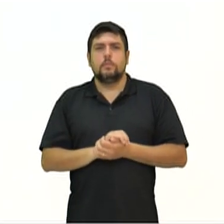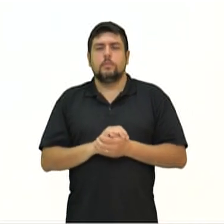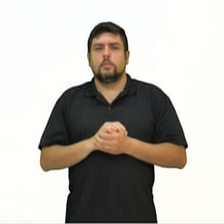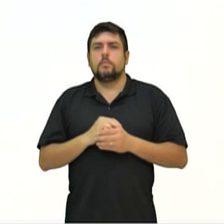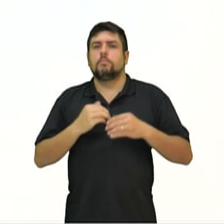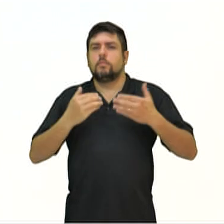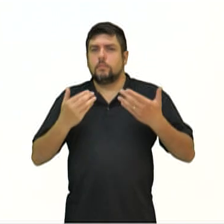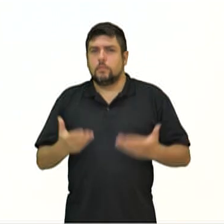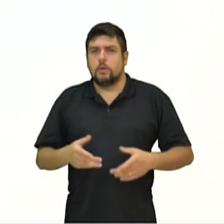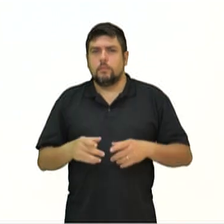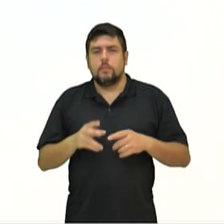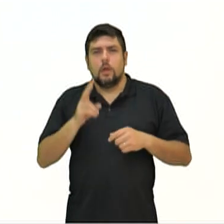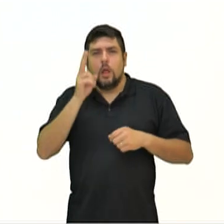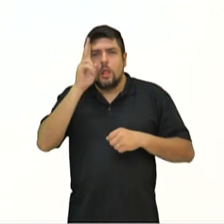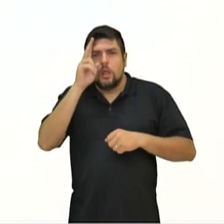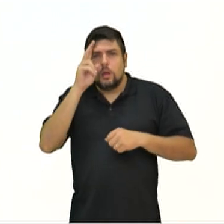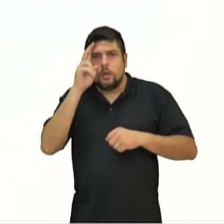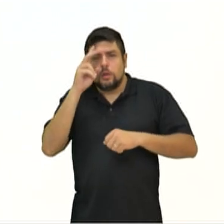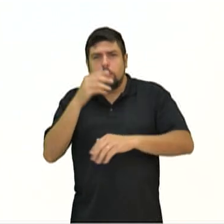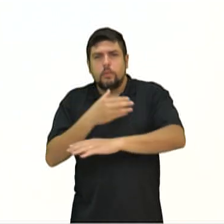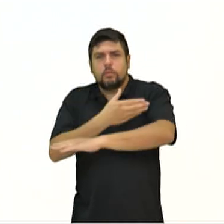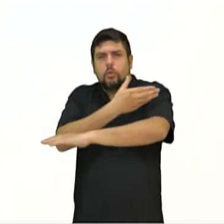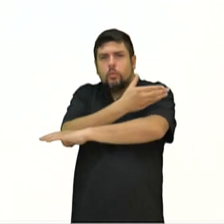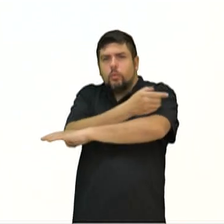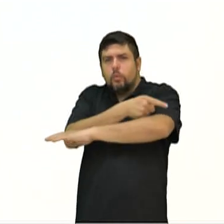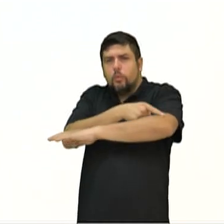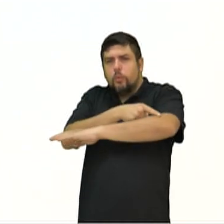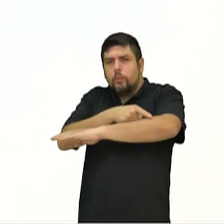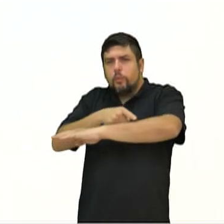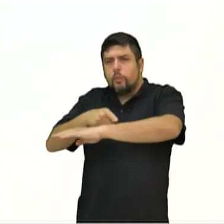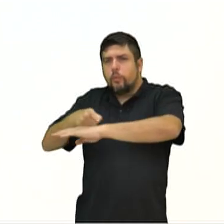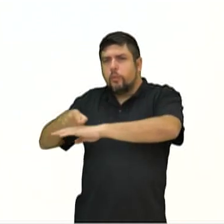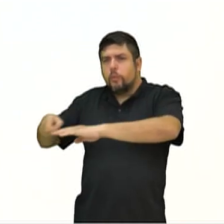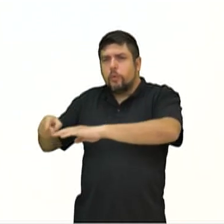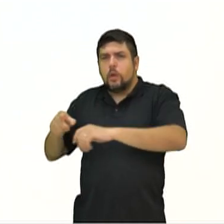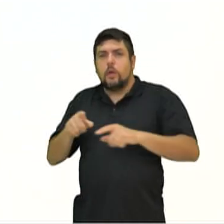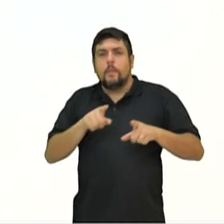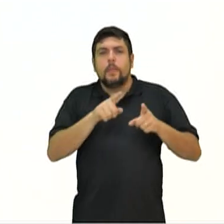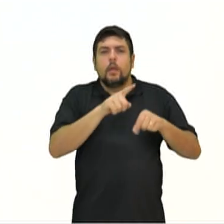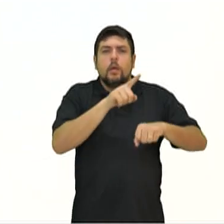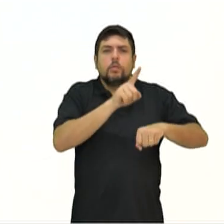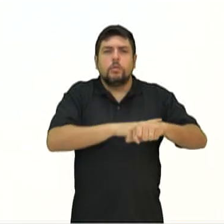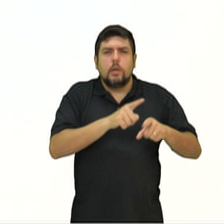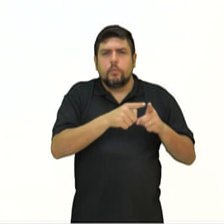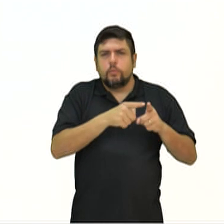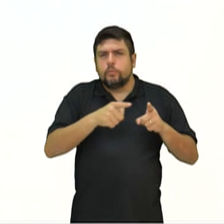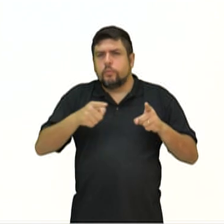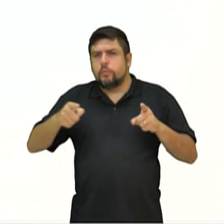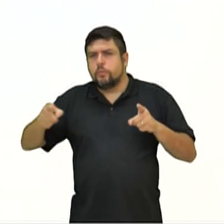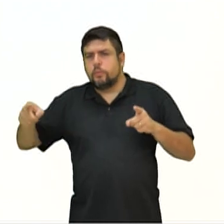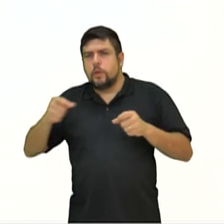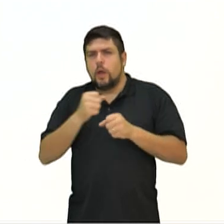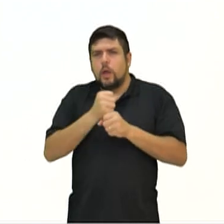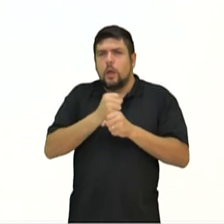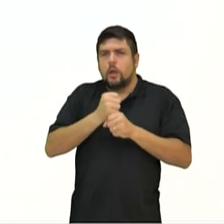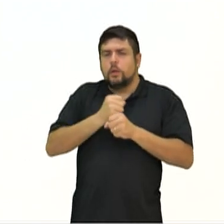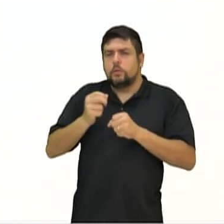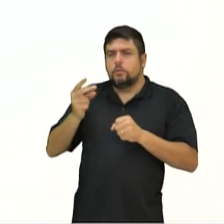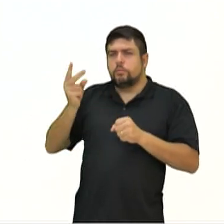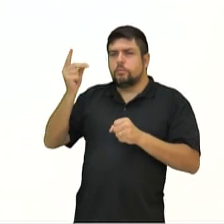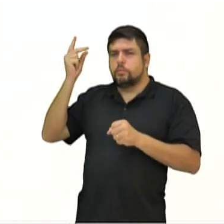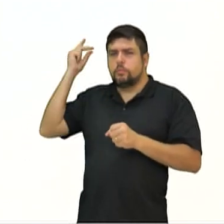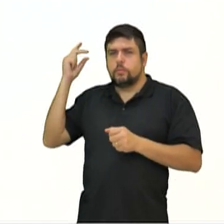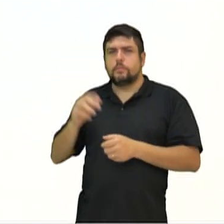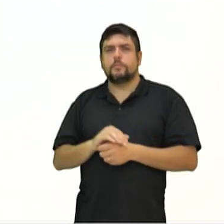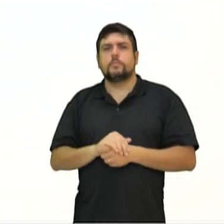linha do tempo, lembra que foi uma linha do tempo que diz respeito sobre as Olimpíadas que aconteceram aí anos atrás? Nós